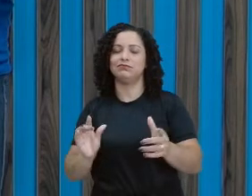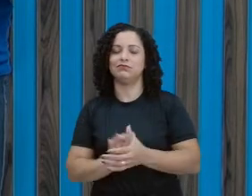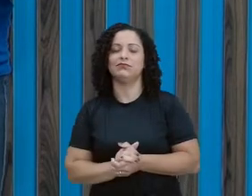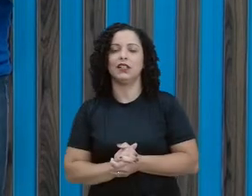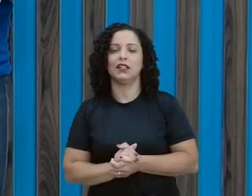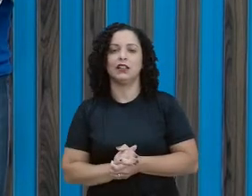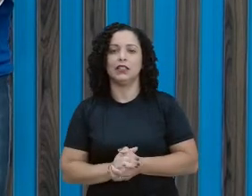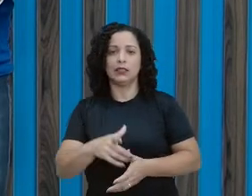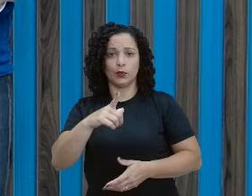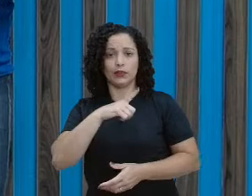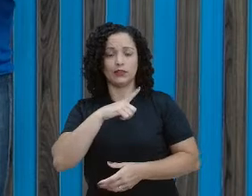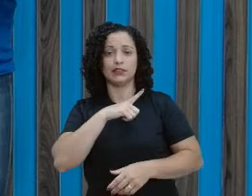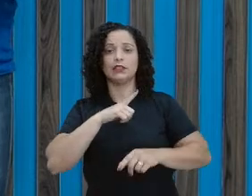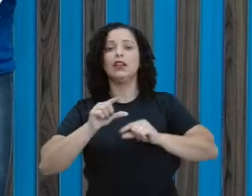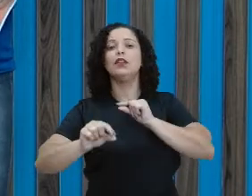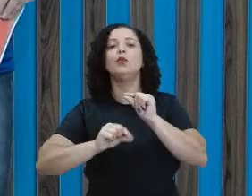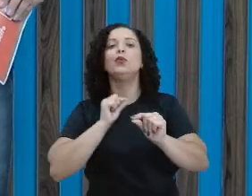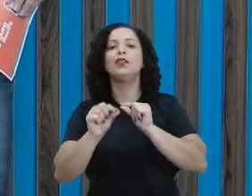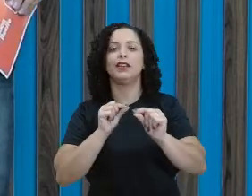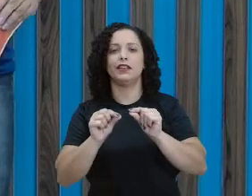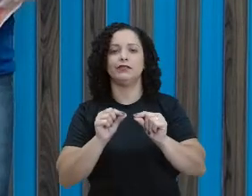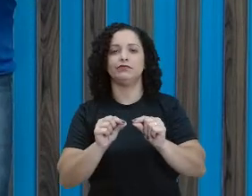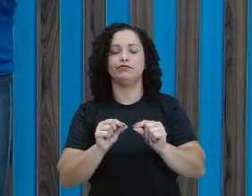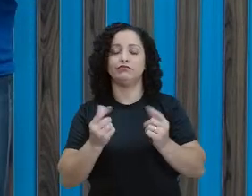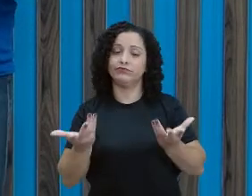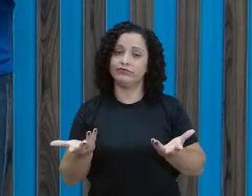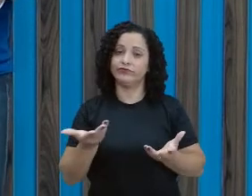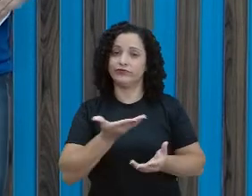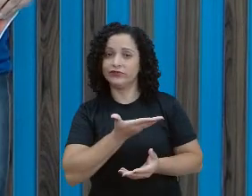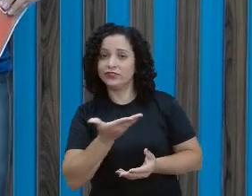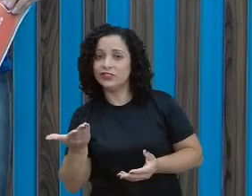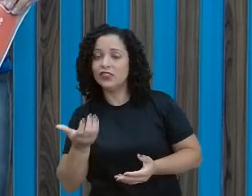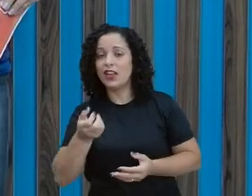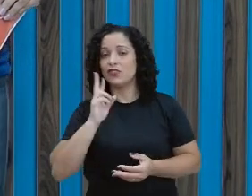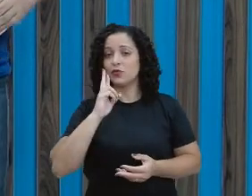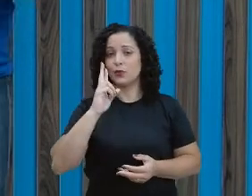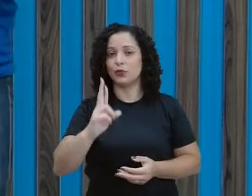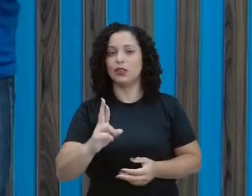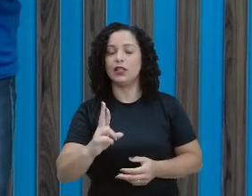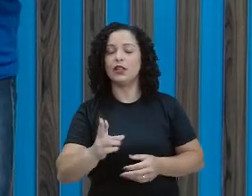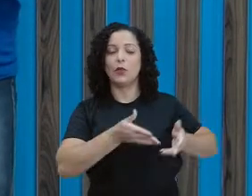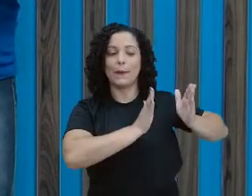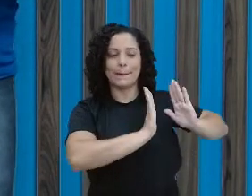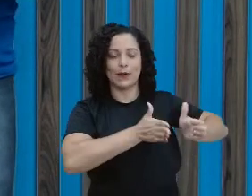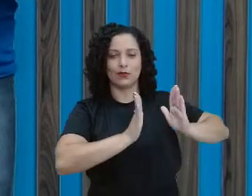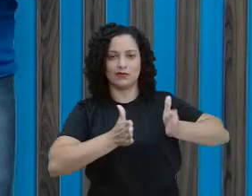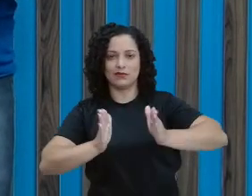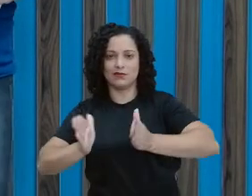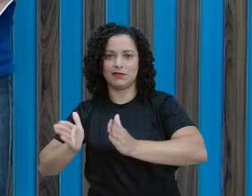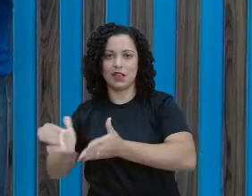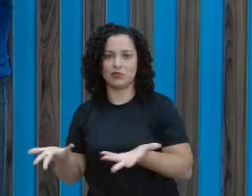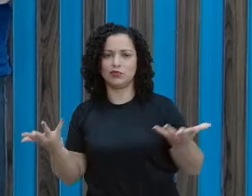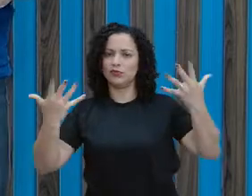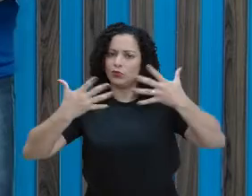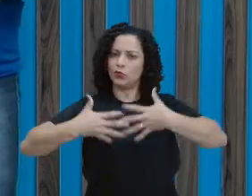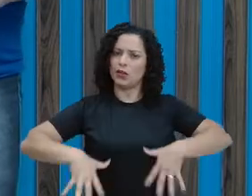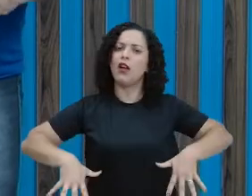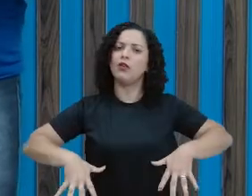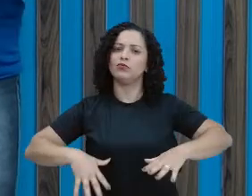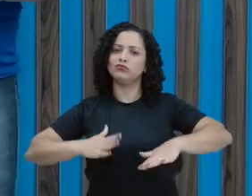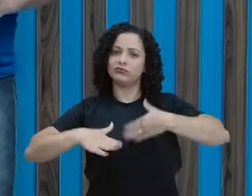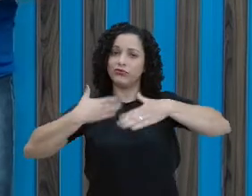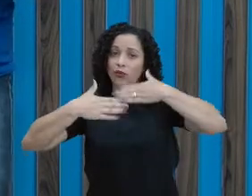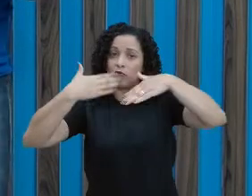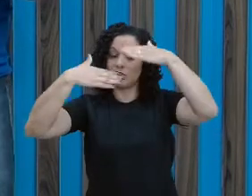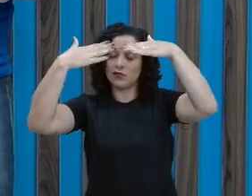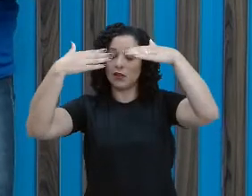E aí nós temos a questão, quem vai nos responder bem é a teoria da evolução e da seleção natural. Professora, a senhora vinha